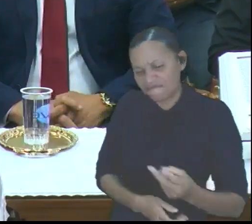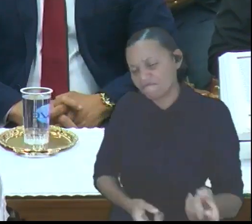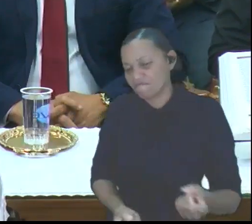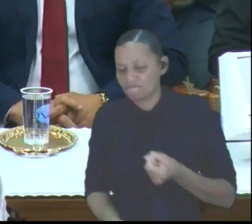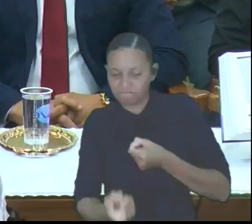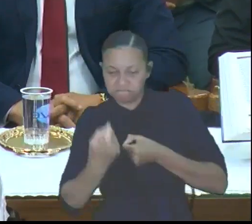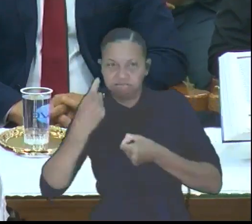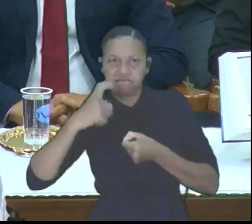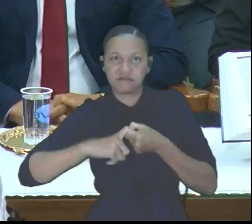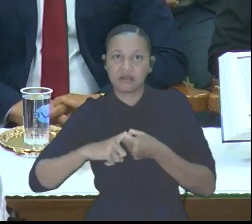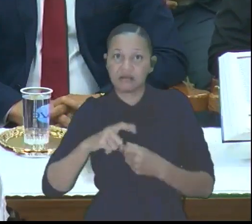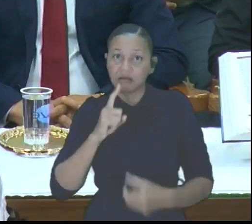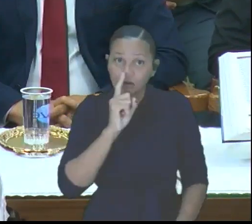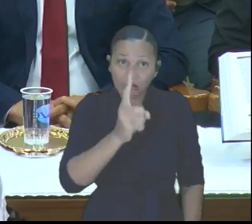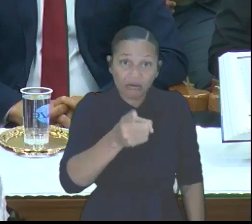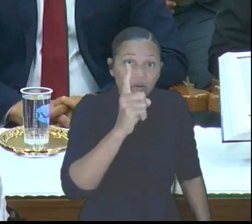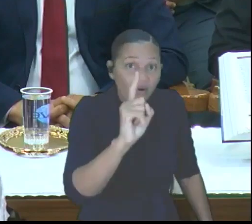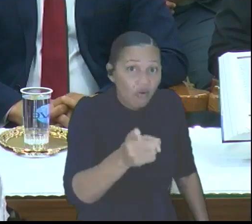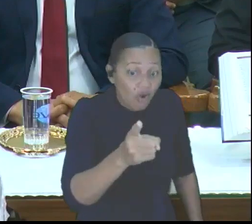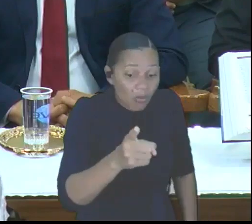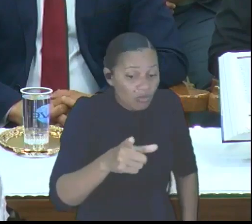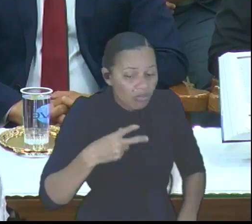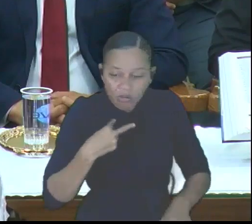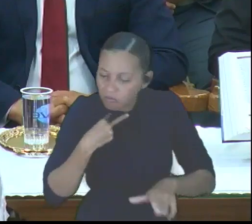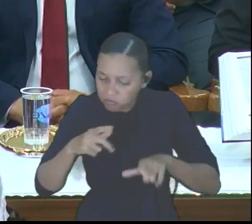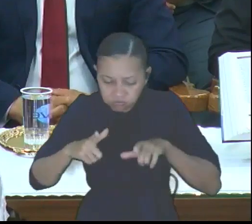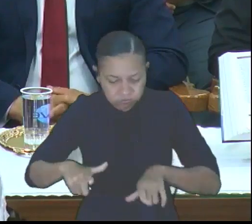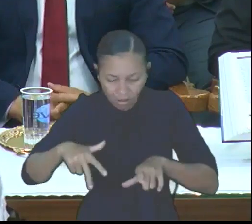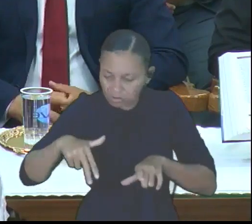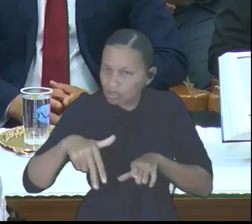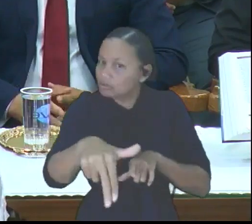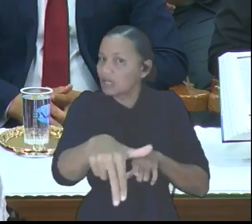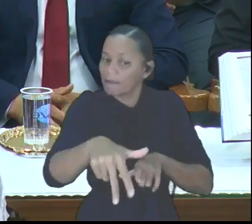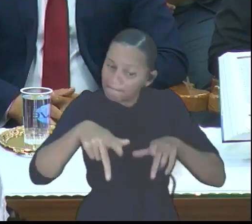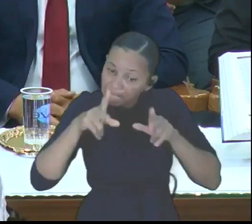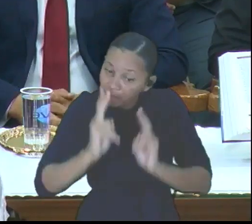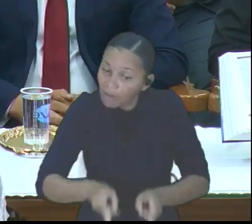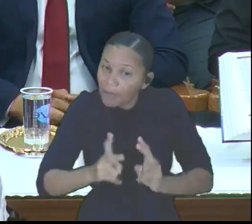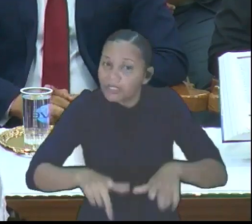onde, olha que é com você, hein? De nunca deveria